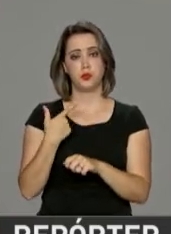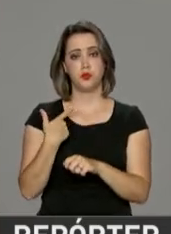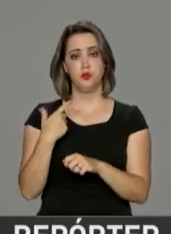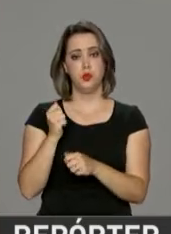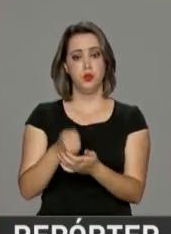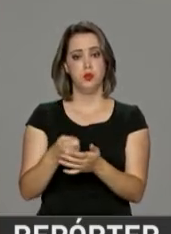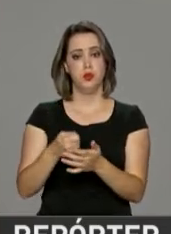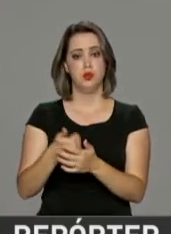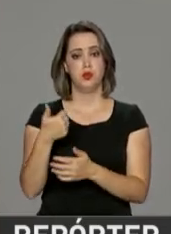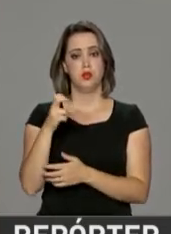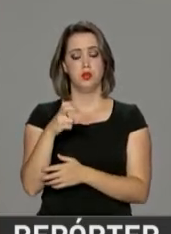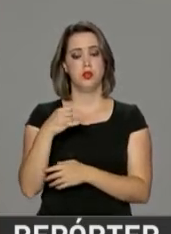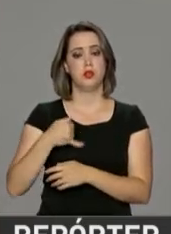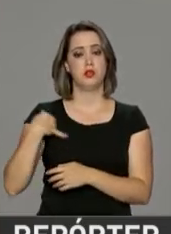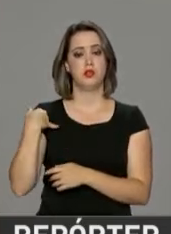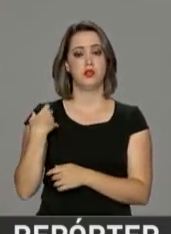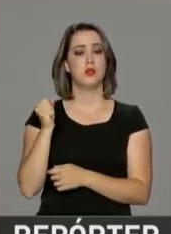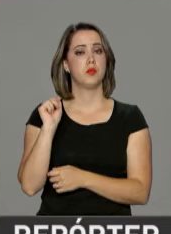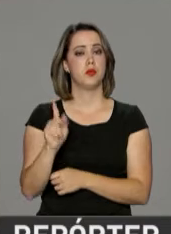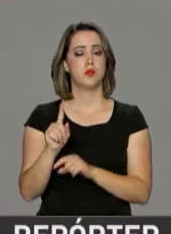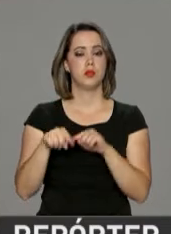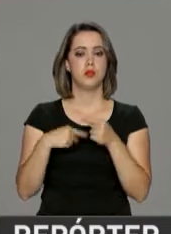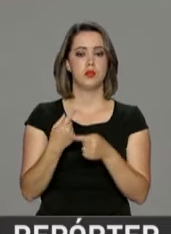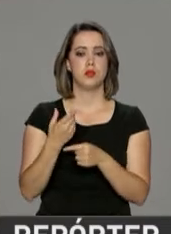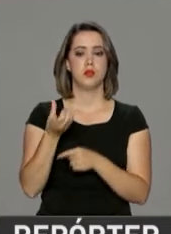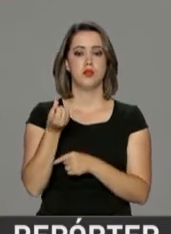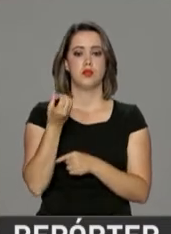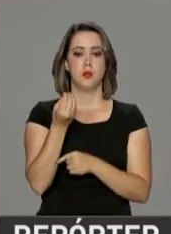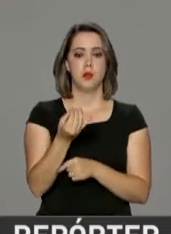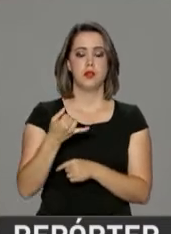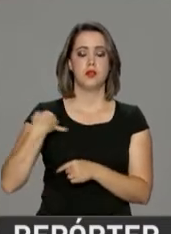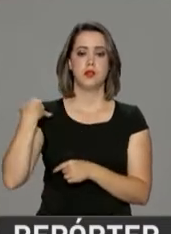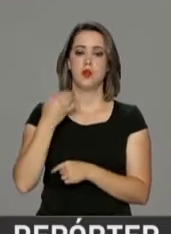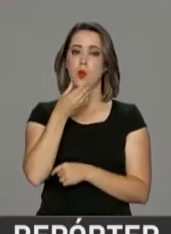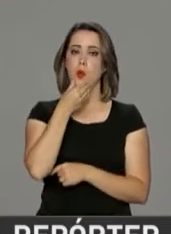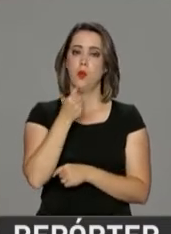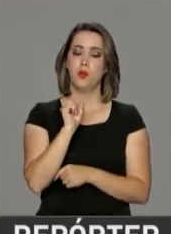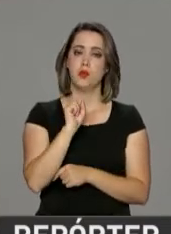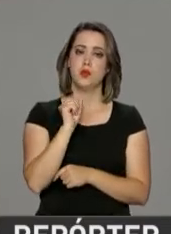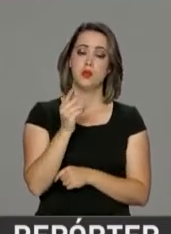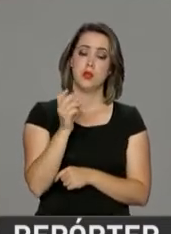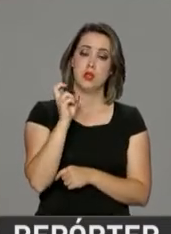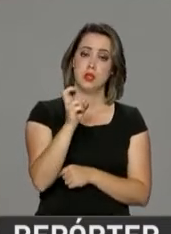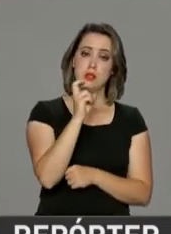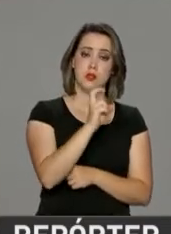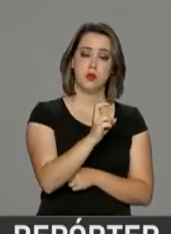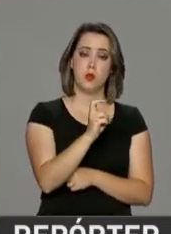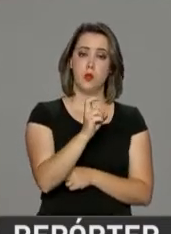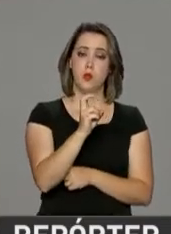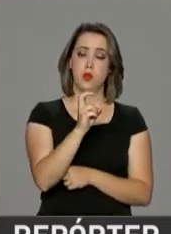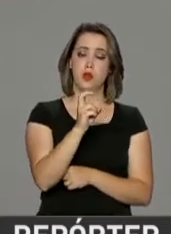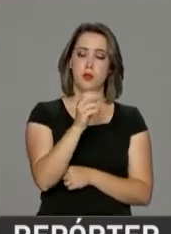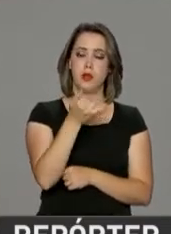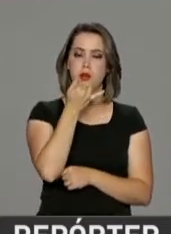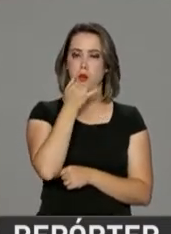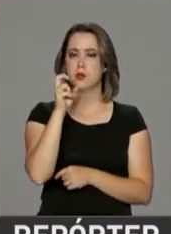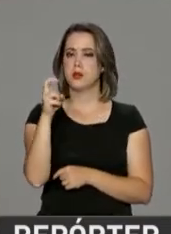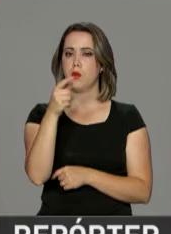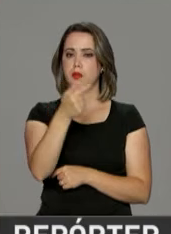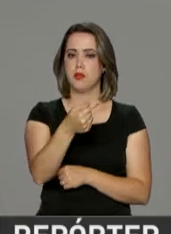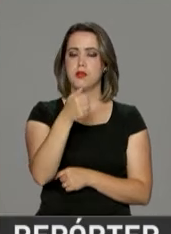se aposentar e ter idade mínima de 60 anos no caso de homens e 57 no caso de